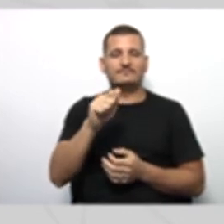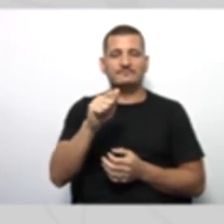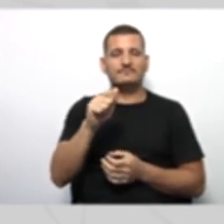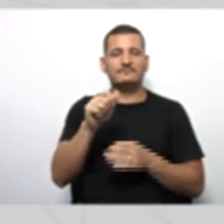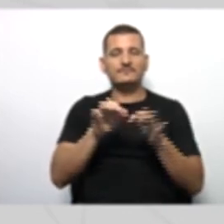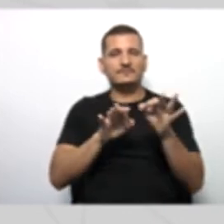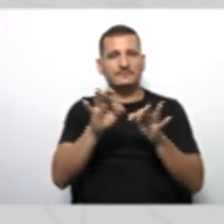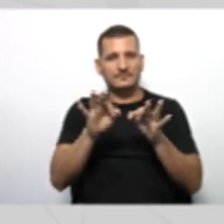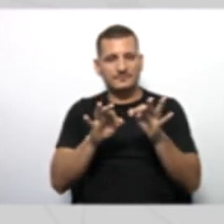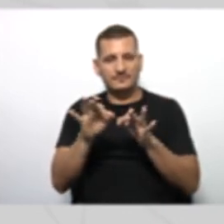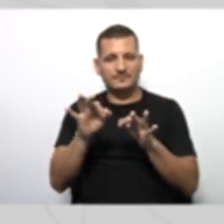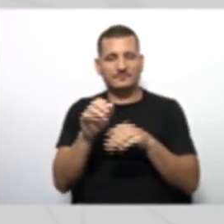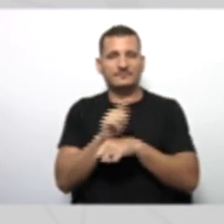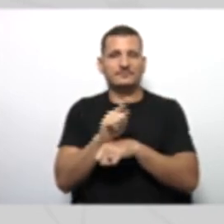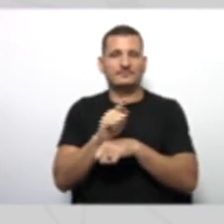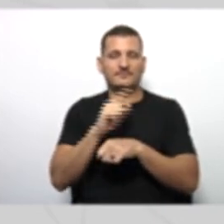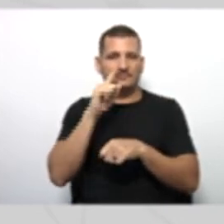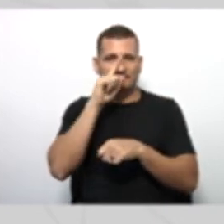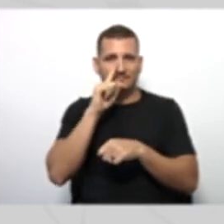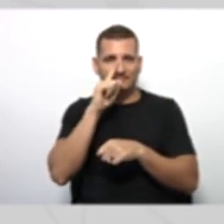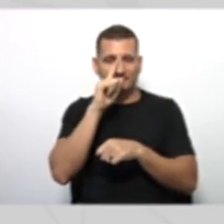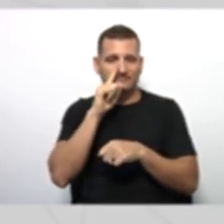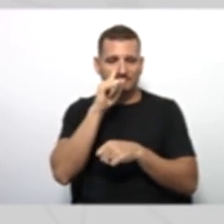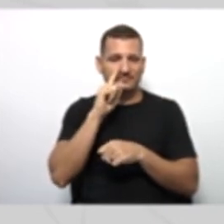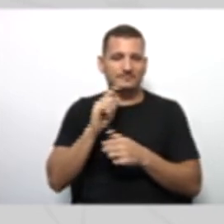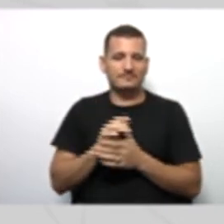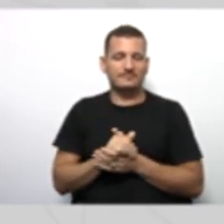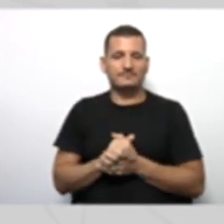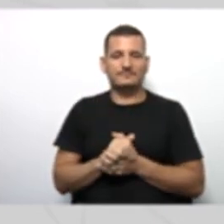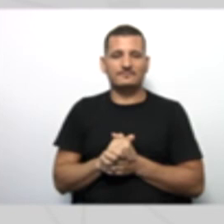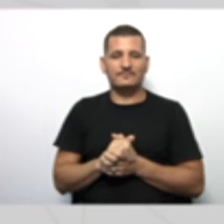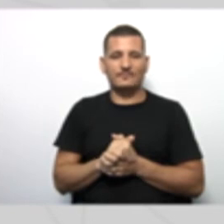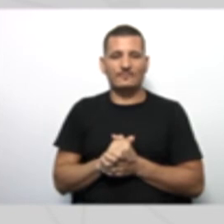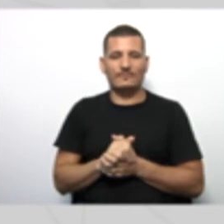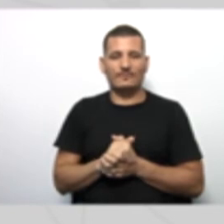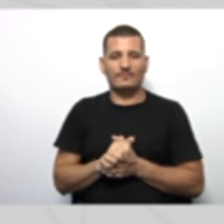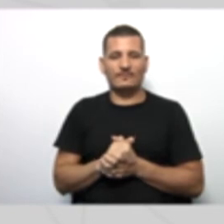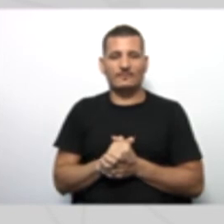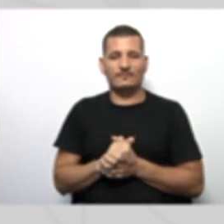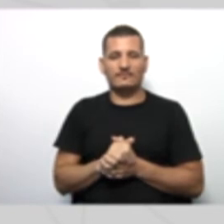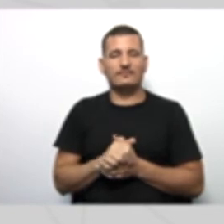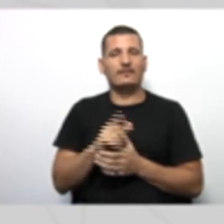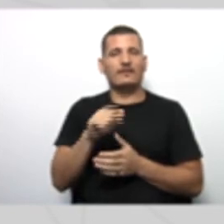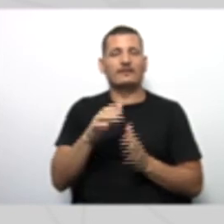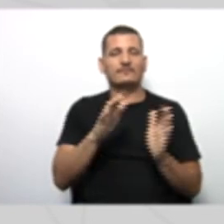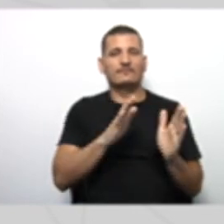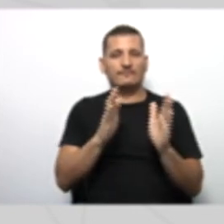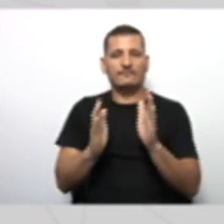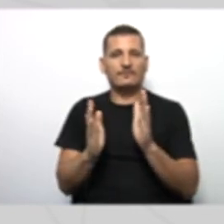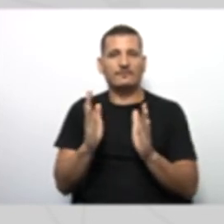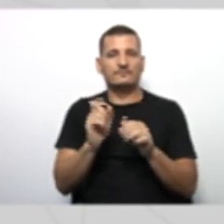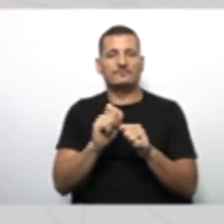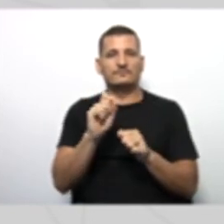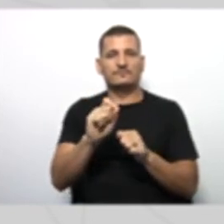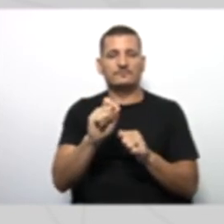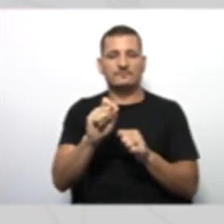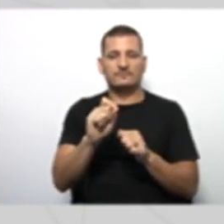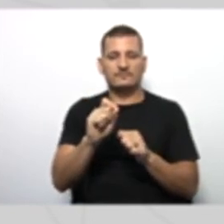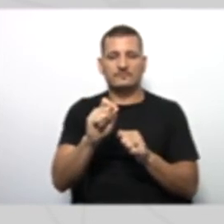A, juntamente com as demais escolas. Demais escolas, unânimes, né? Todo mundo errar, vai errar junto. Mas todo mundo acertou,